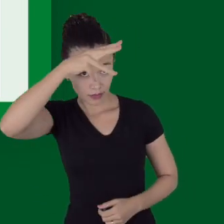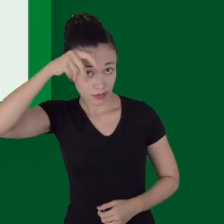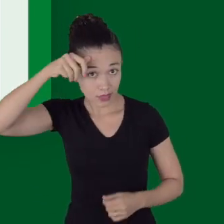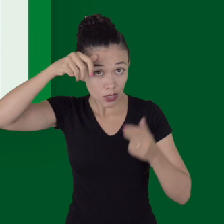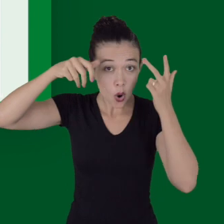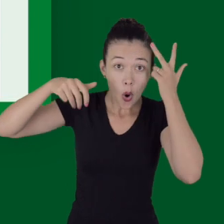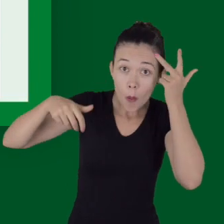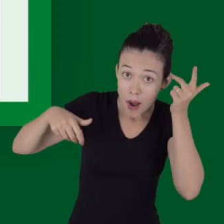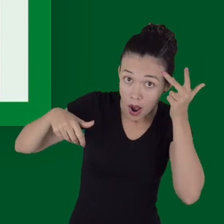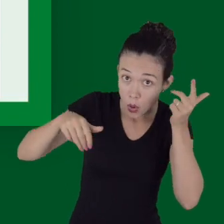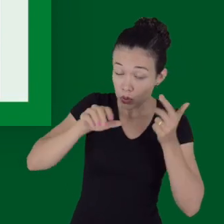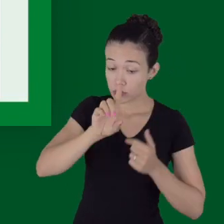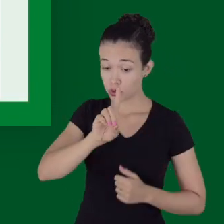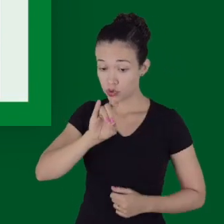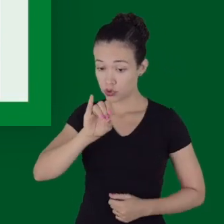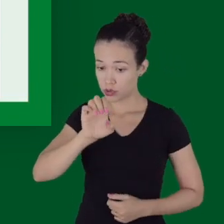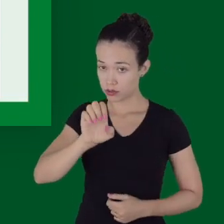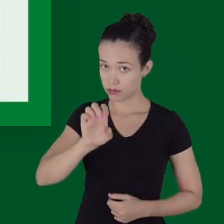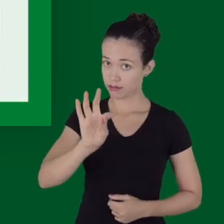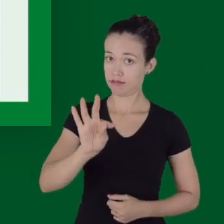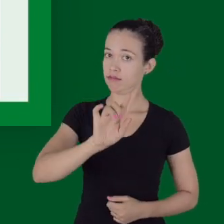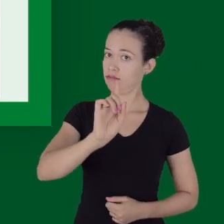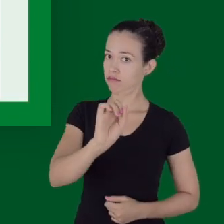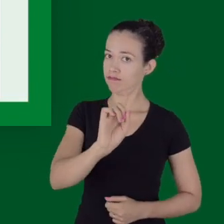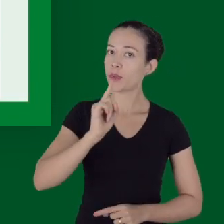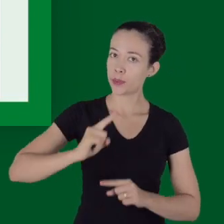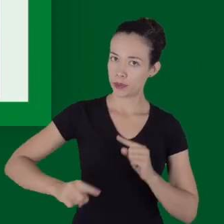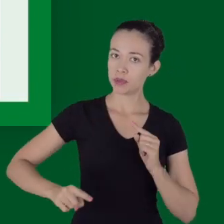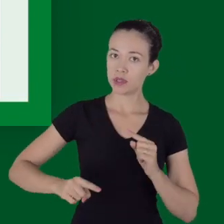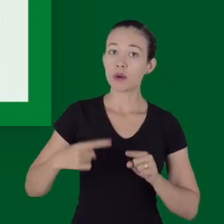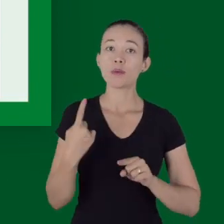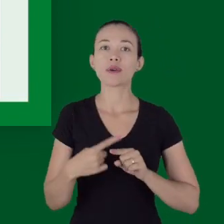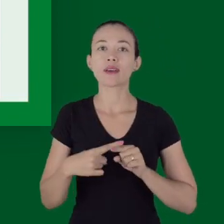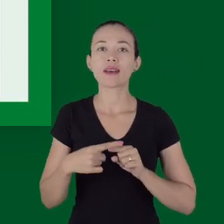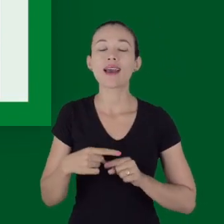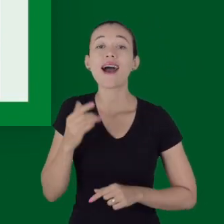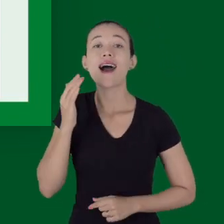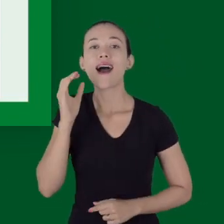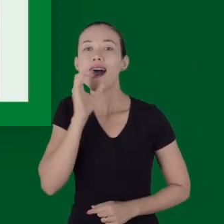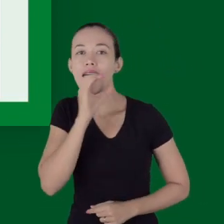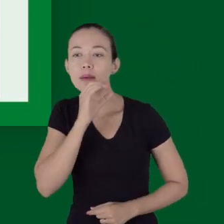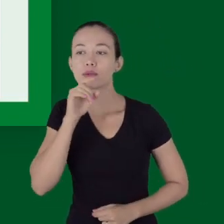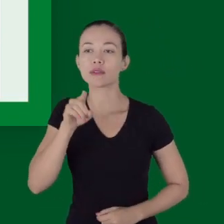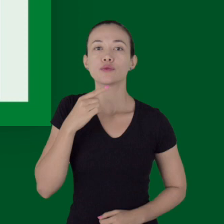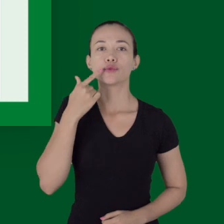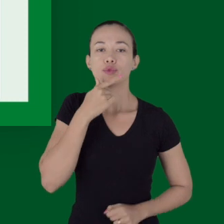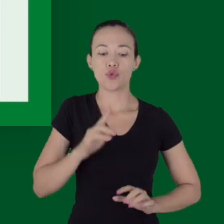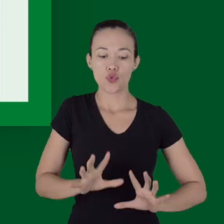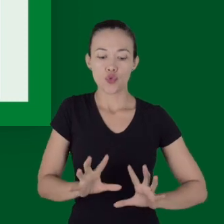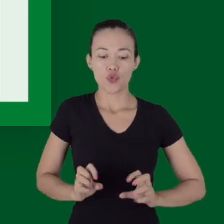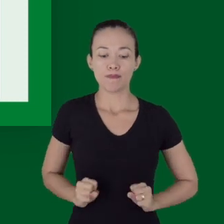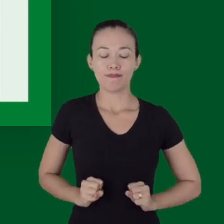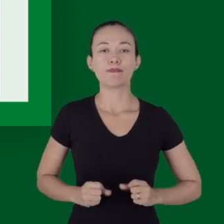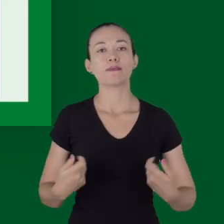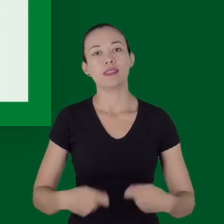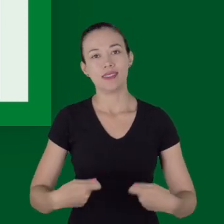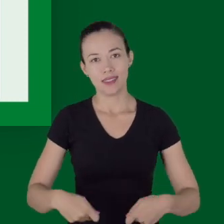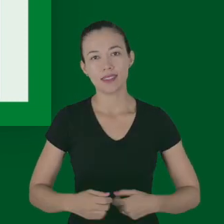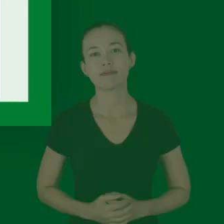refrigerante normal, que não seja diet, porque ele precisa de uma glicose de absorção rápida naquele